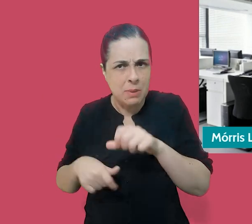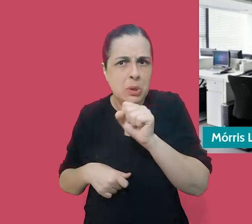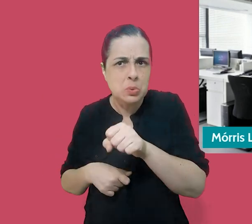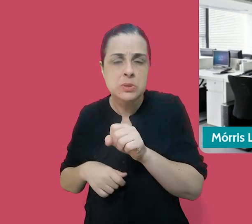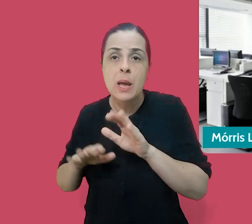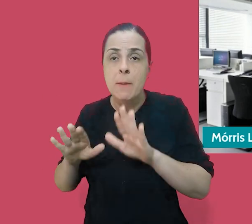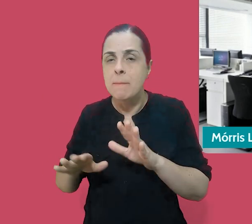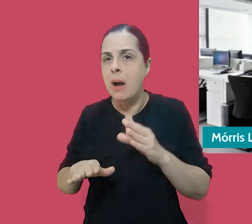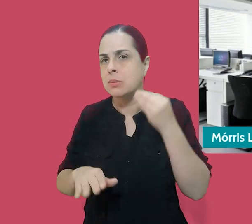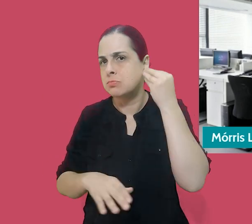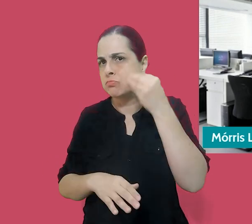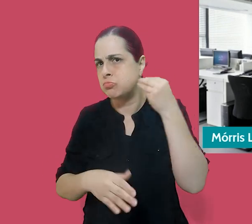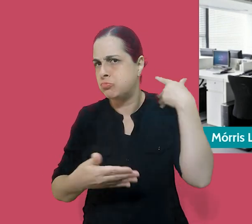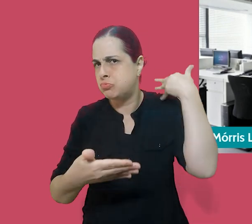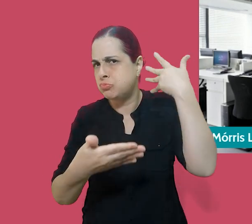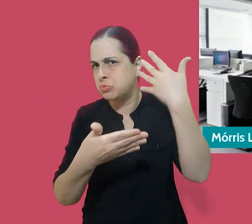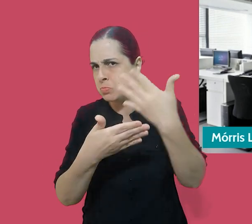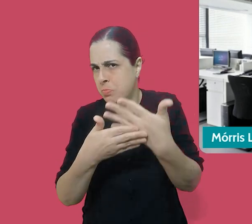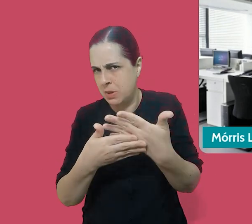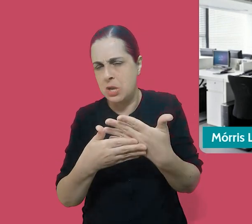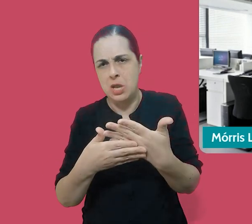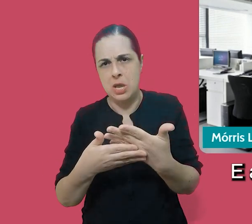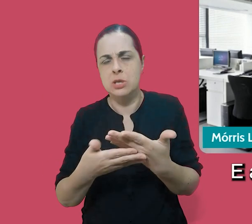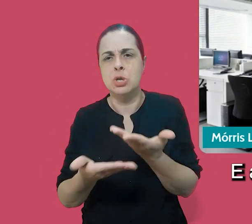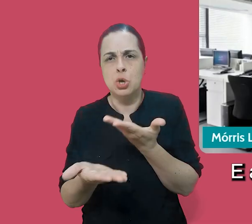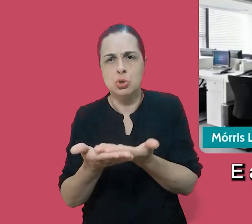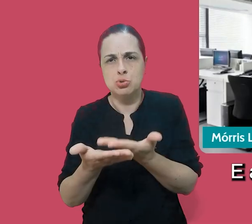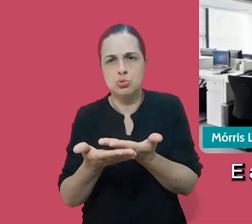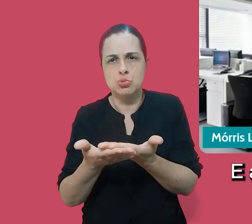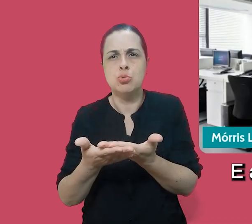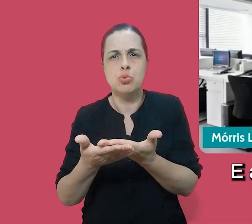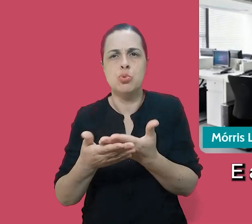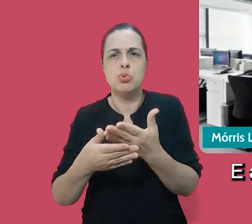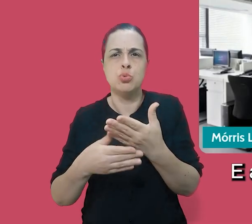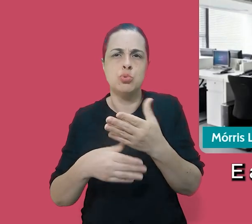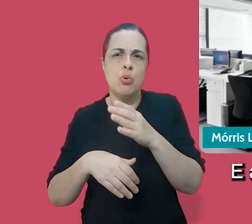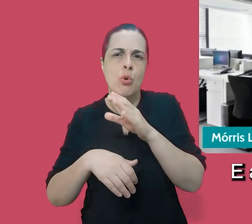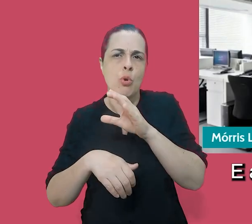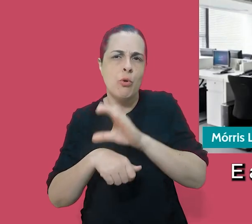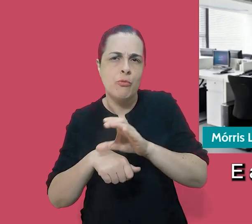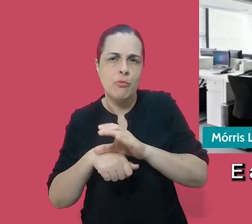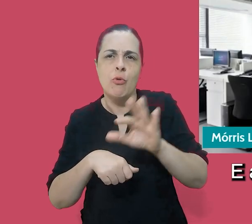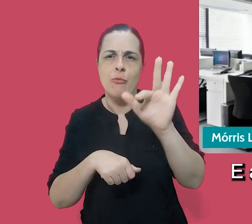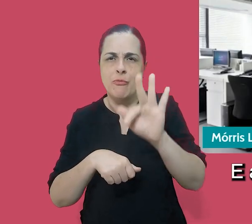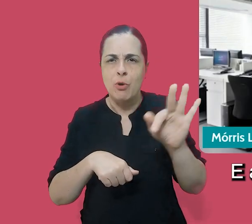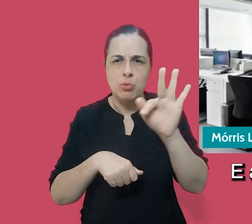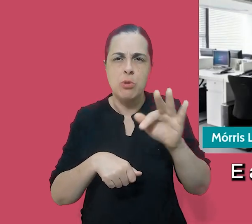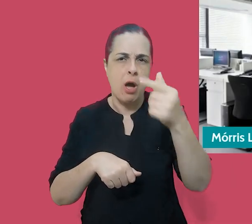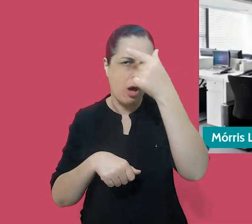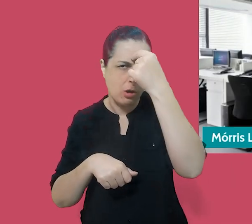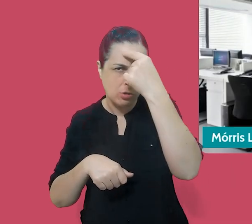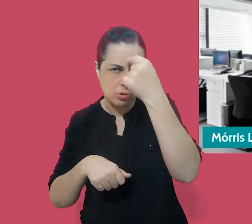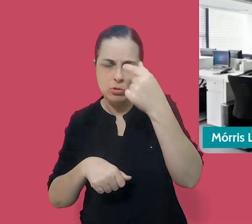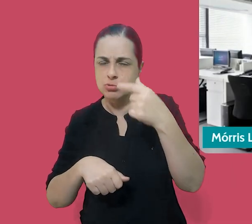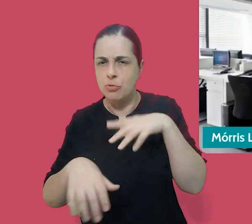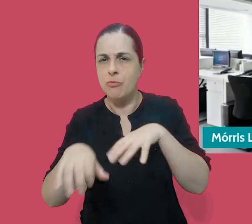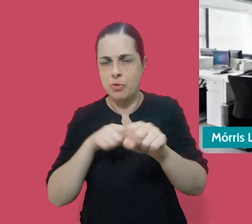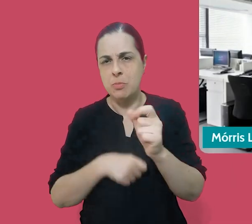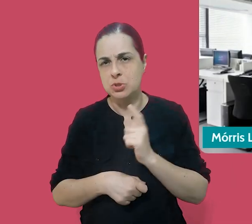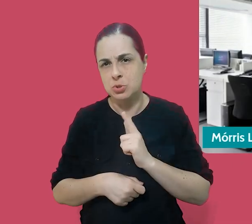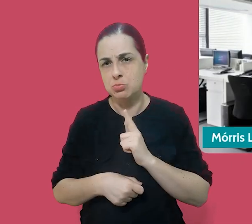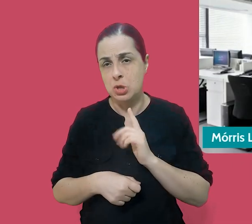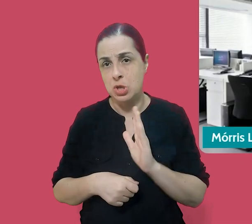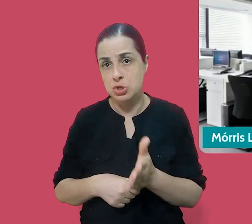de experiência, de escolaridade maior. E aí, isso a gente dificilmente vai resolver sozinho, a gente precisa de